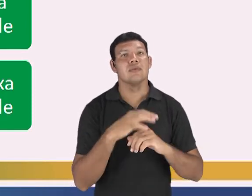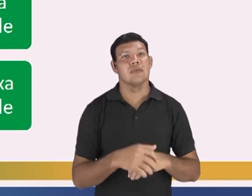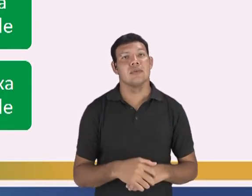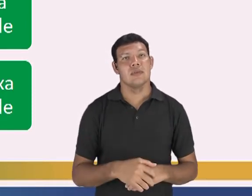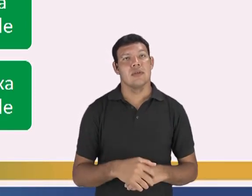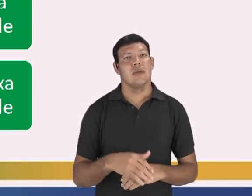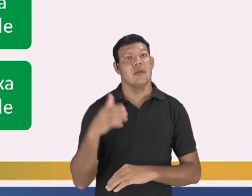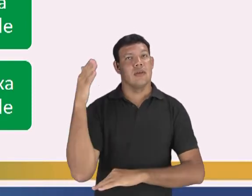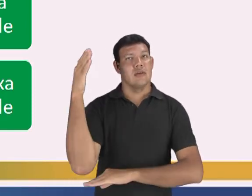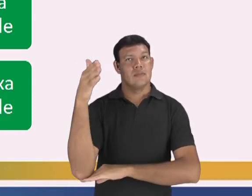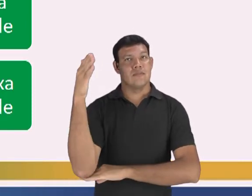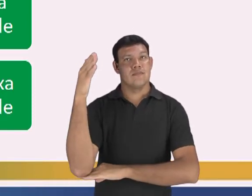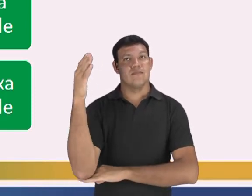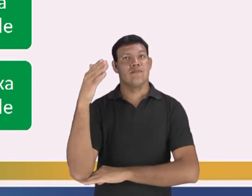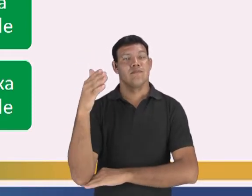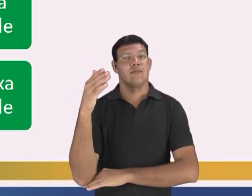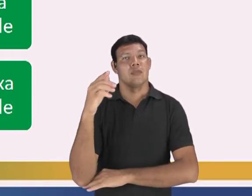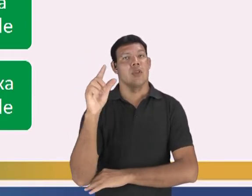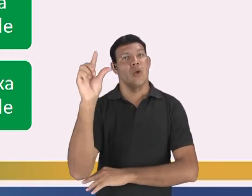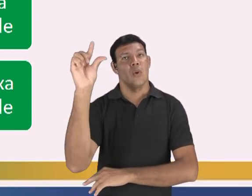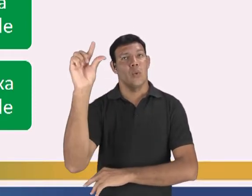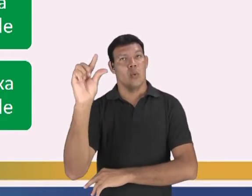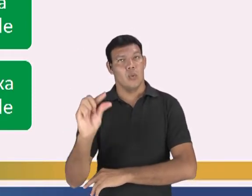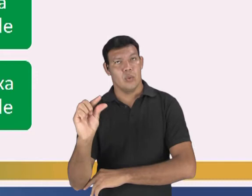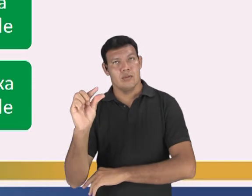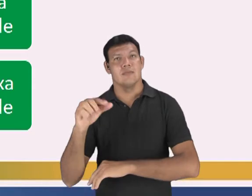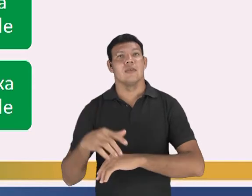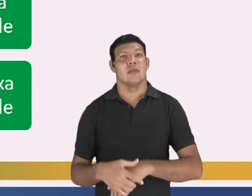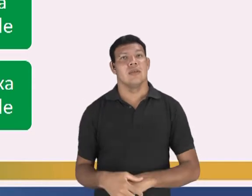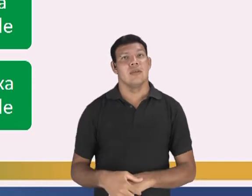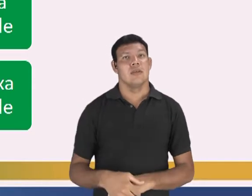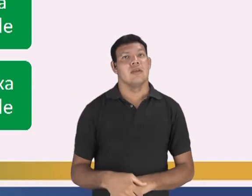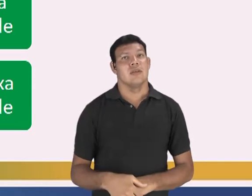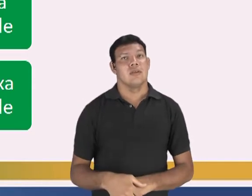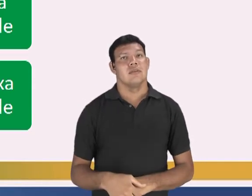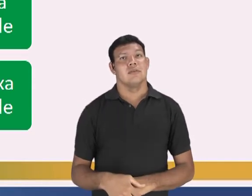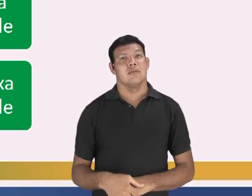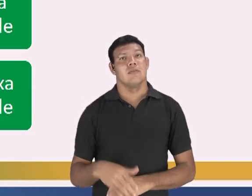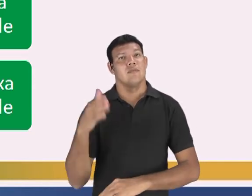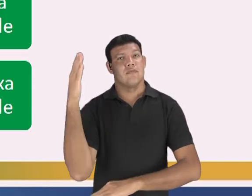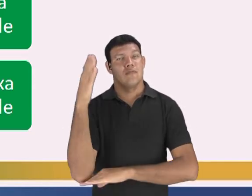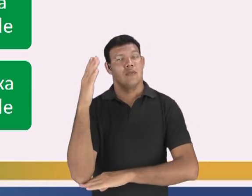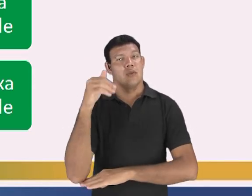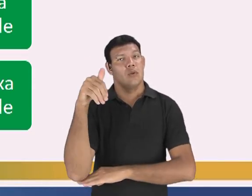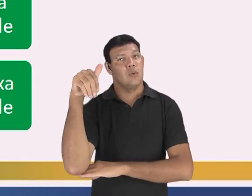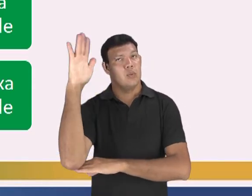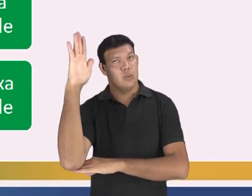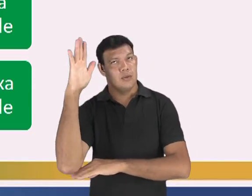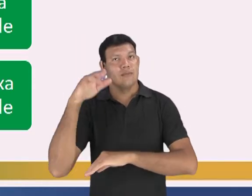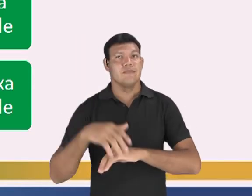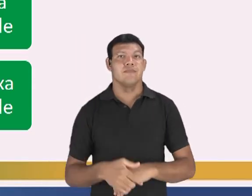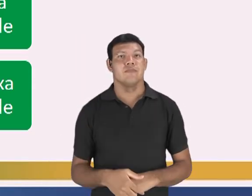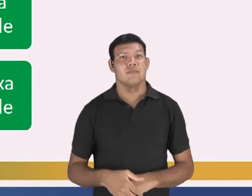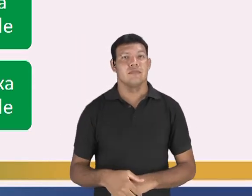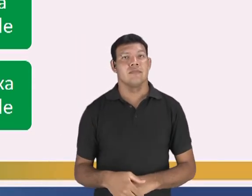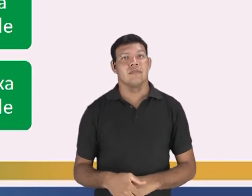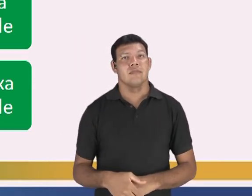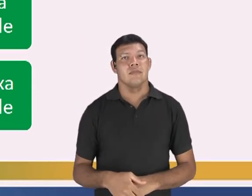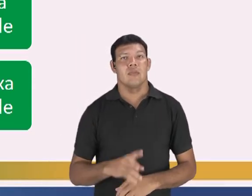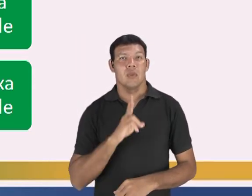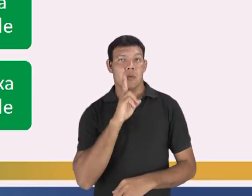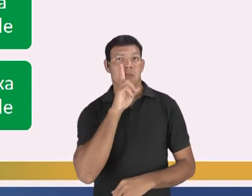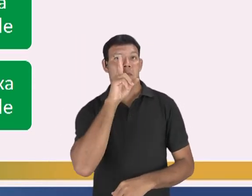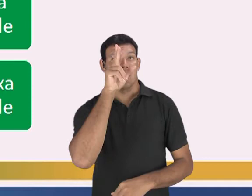uma baixa frequência, quando a altura é aguda, eu tenho uma alta frequência. Na intensidade, os sons